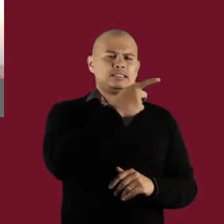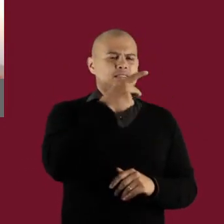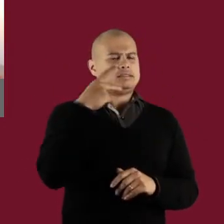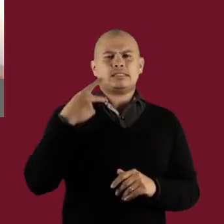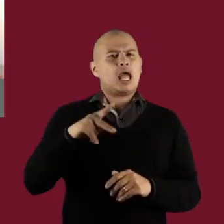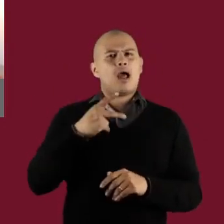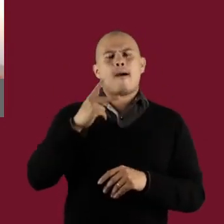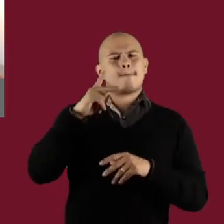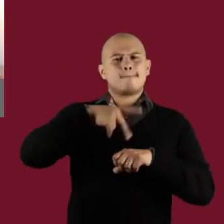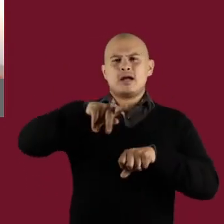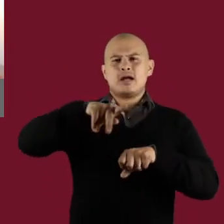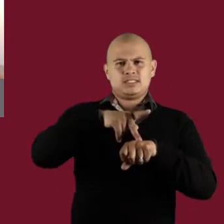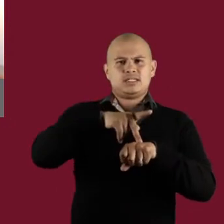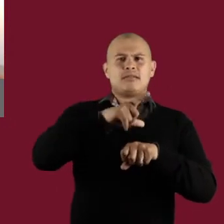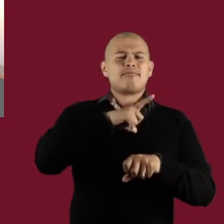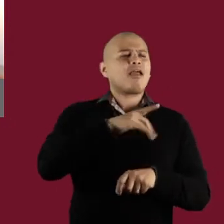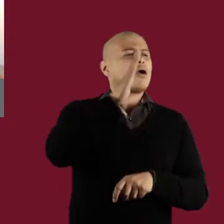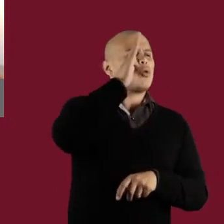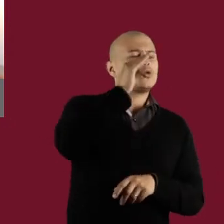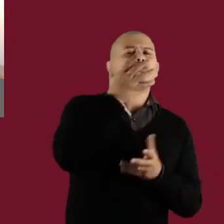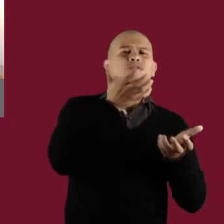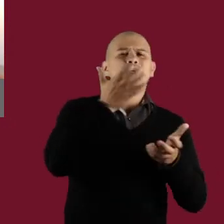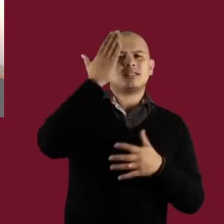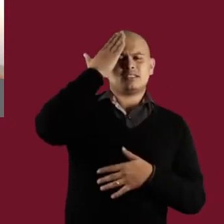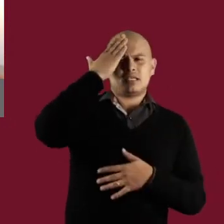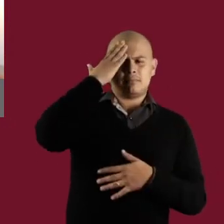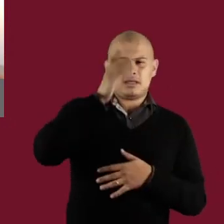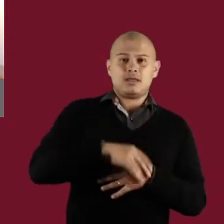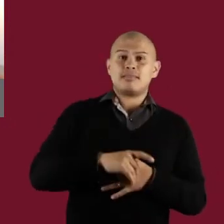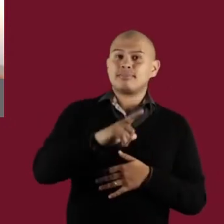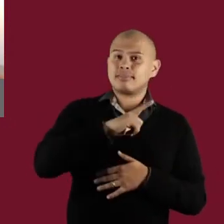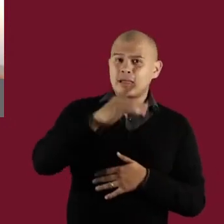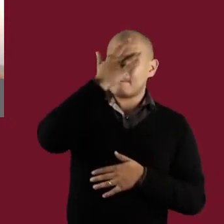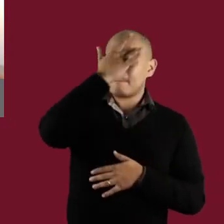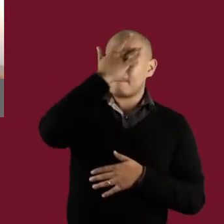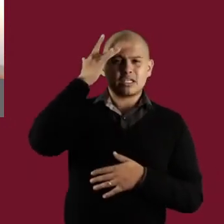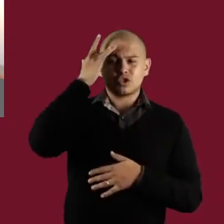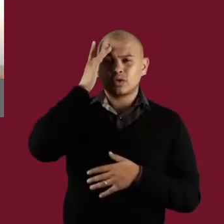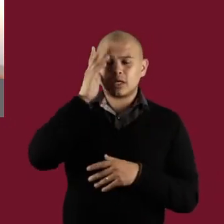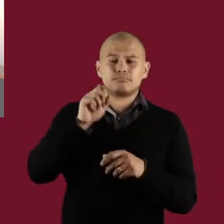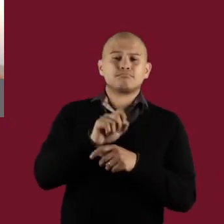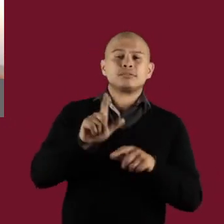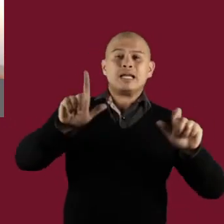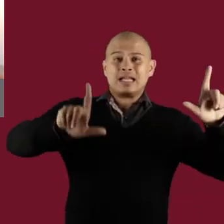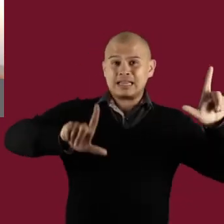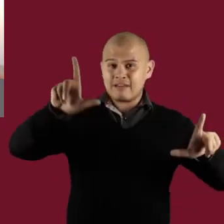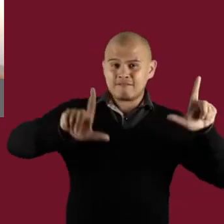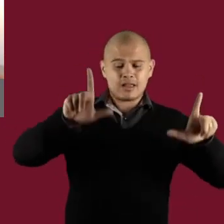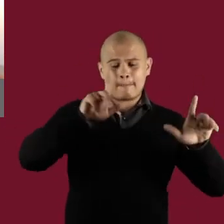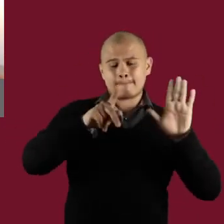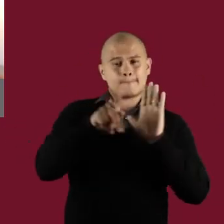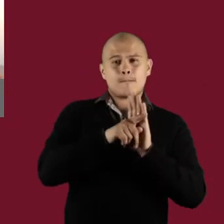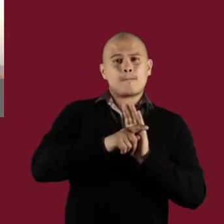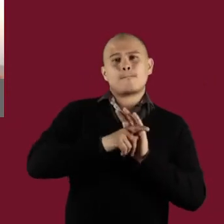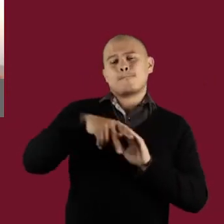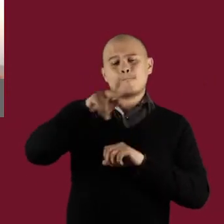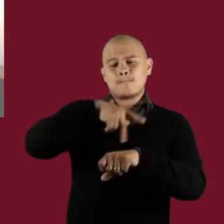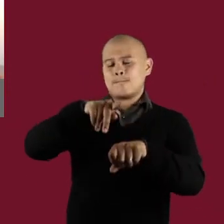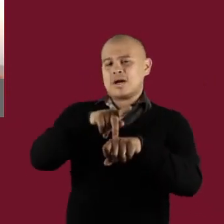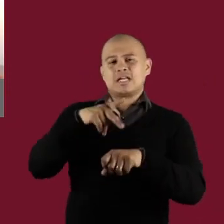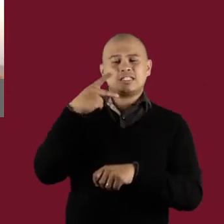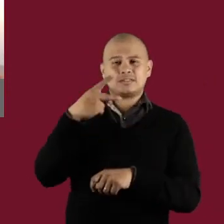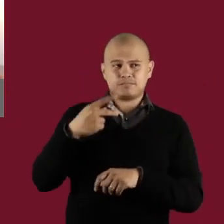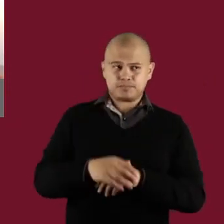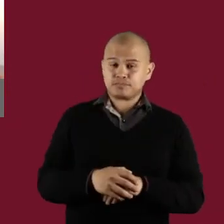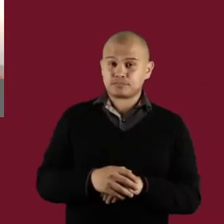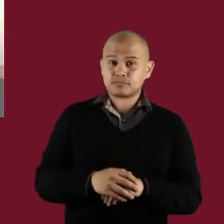enorme, enorme quantidade de pessoas que assinam televisões a cabo de seus respectivos países, não é? Então, isso a gente também tem percebido. E